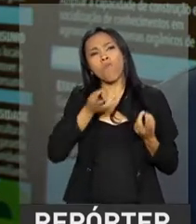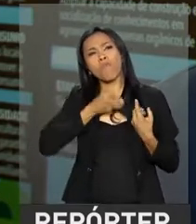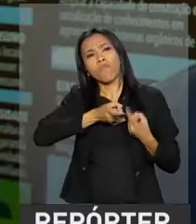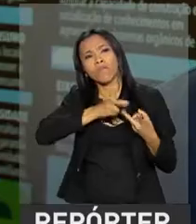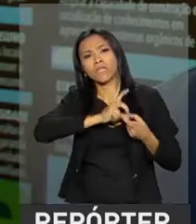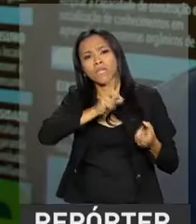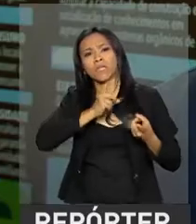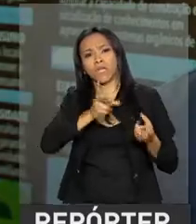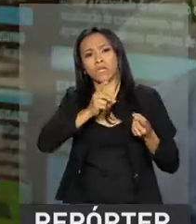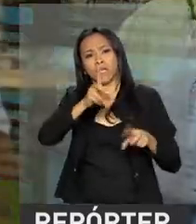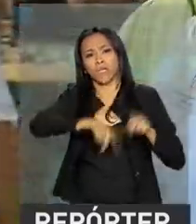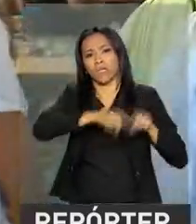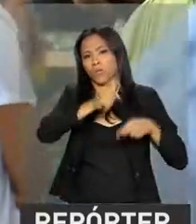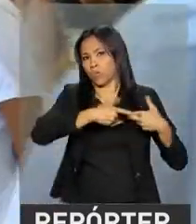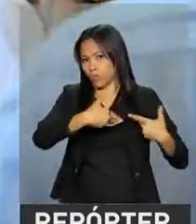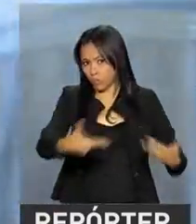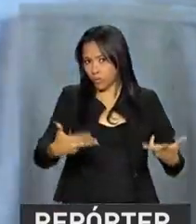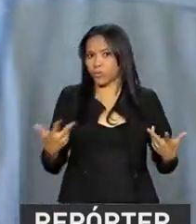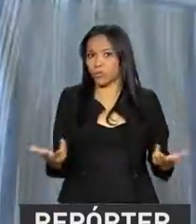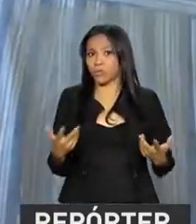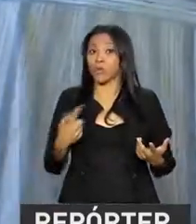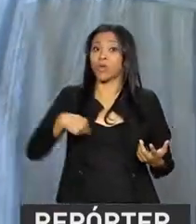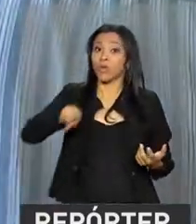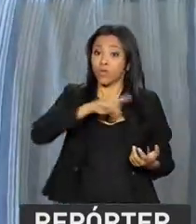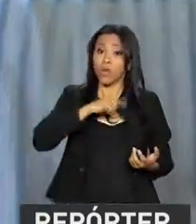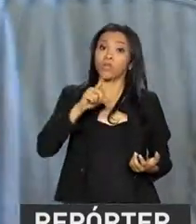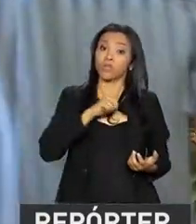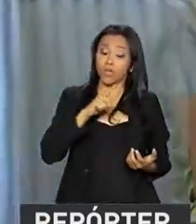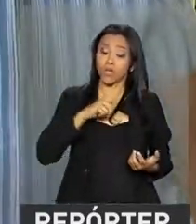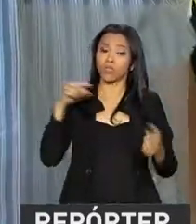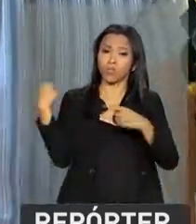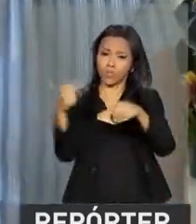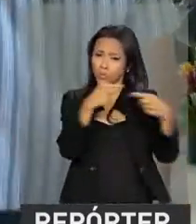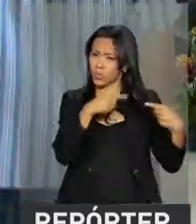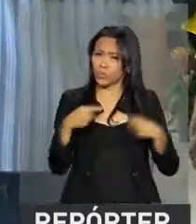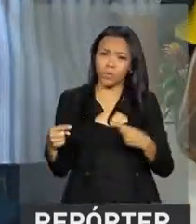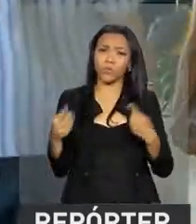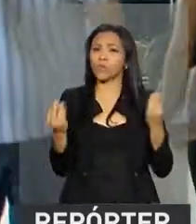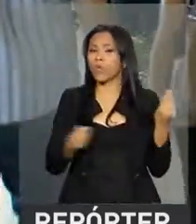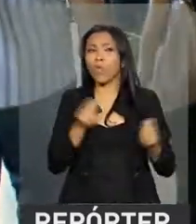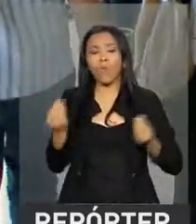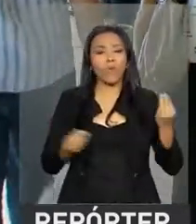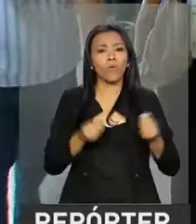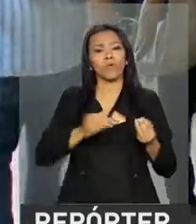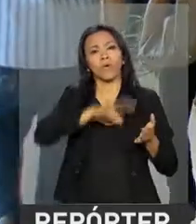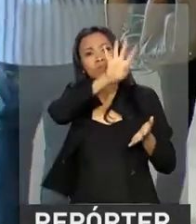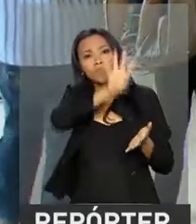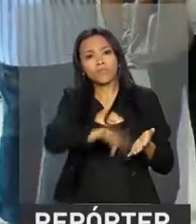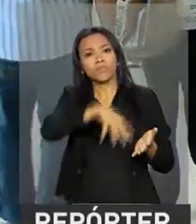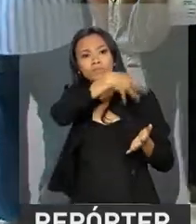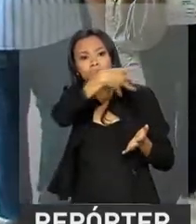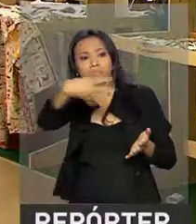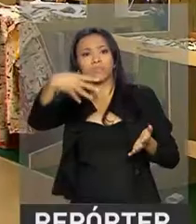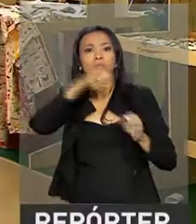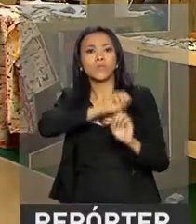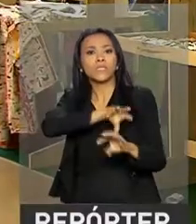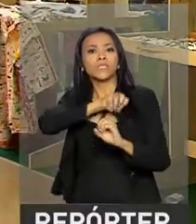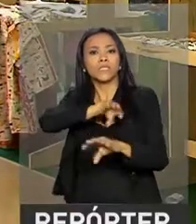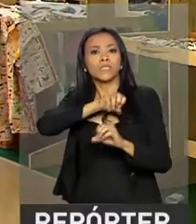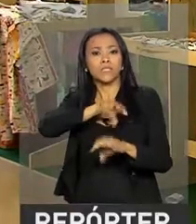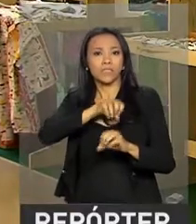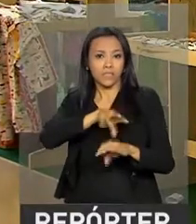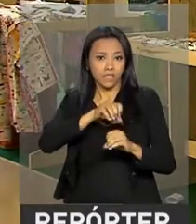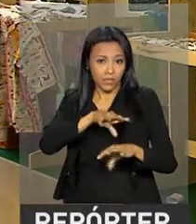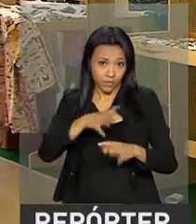produtos agroecológicos. Nós temos, inclusive, discussões sobre as grades curriculares do ensino das ciências agrárias